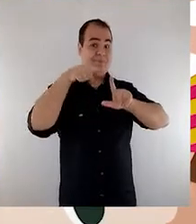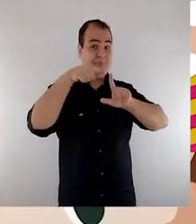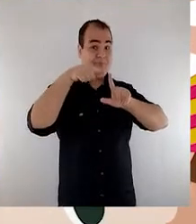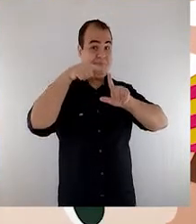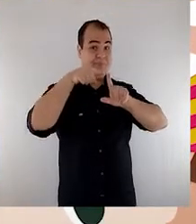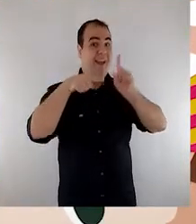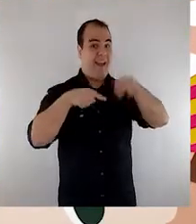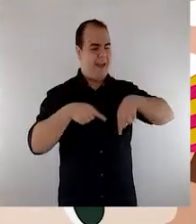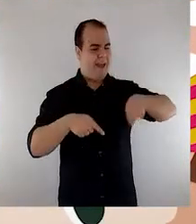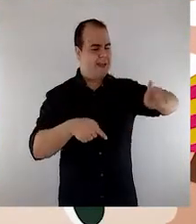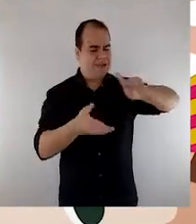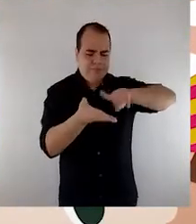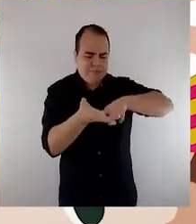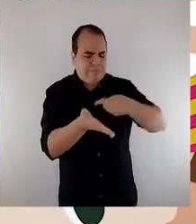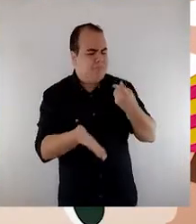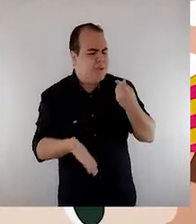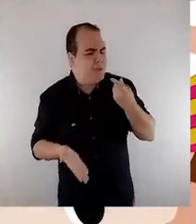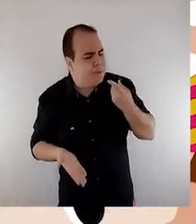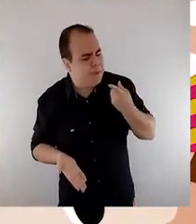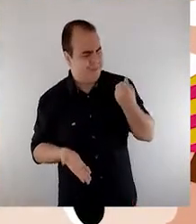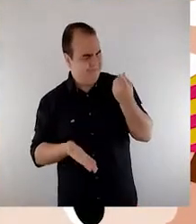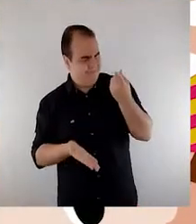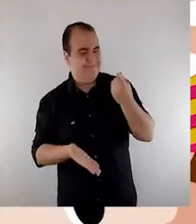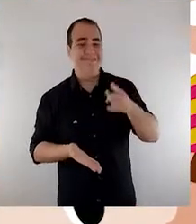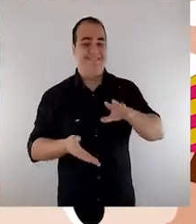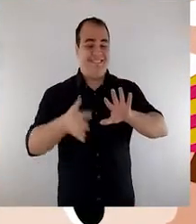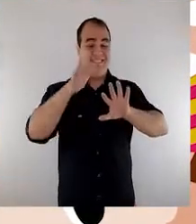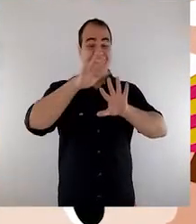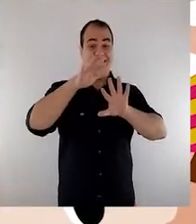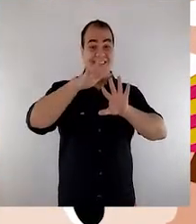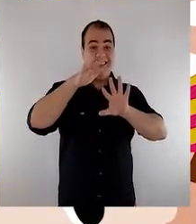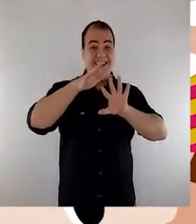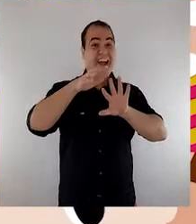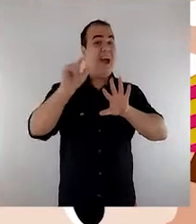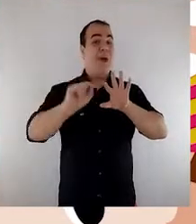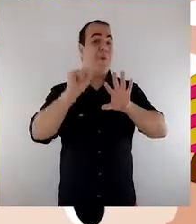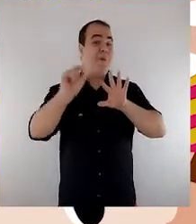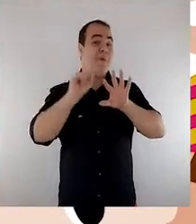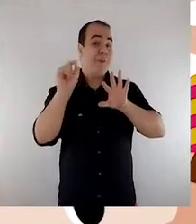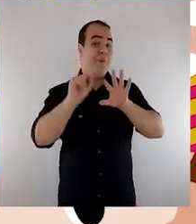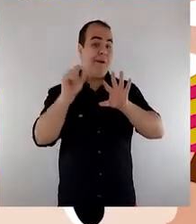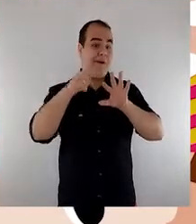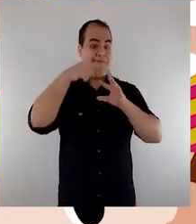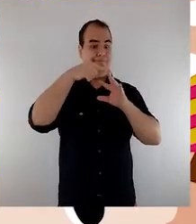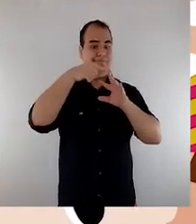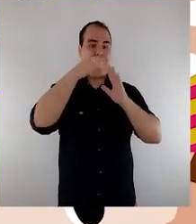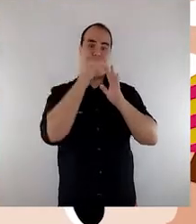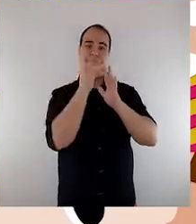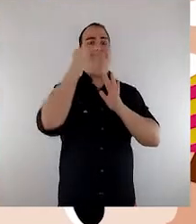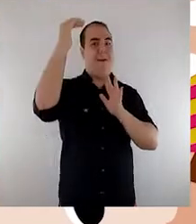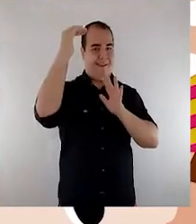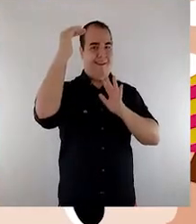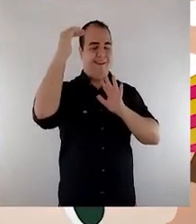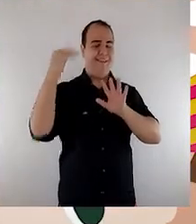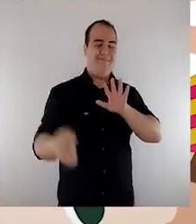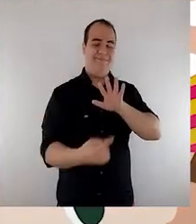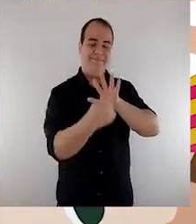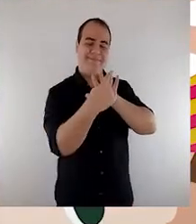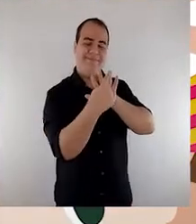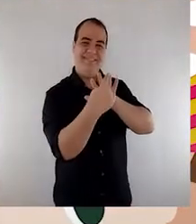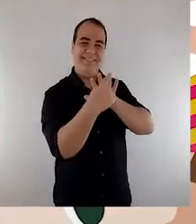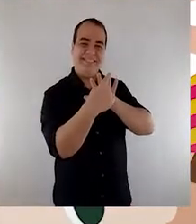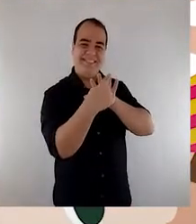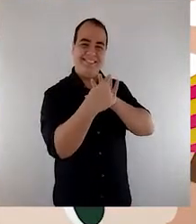2, indicador, o fura-bolo. Dedo 3 é o dedo médio, ou do meio, maior de todos.